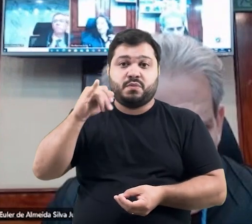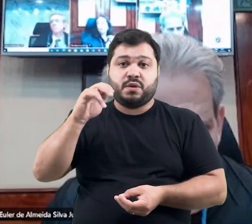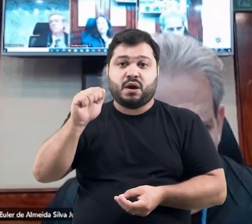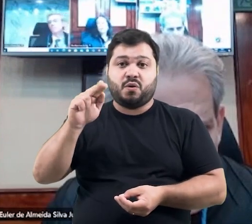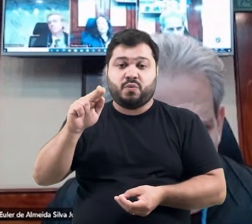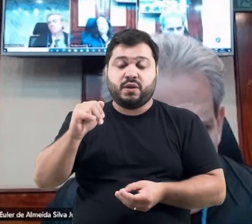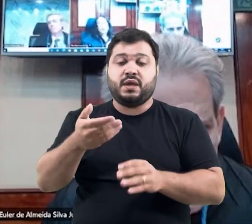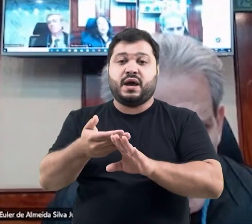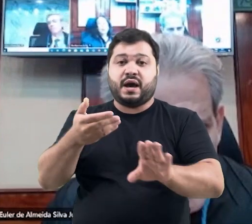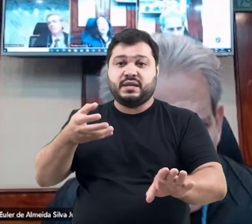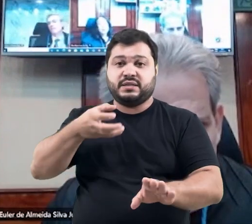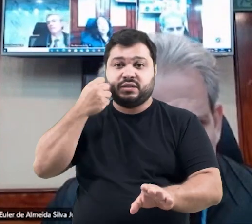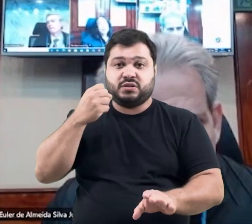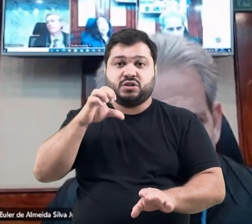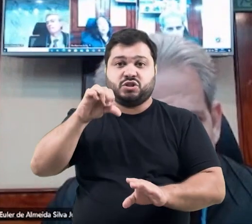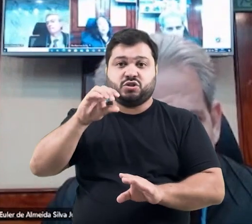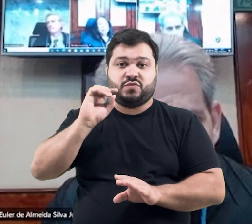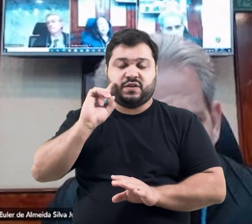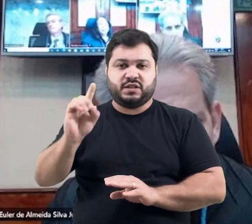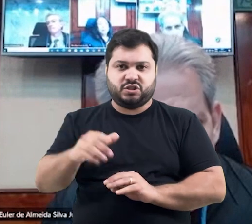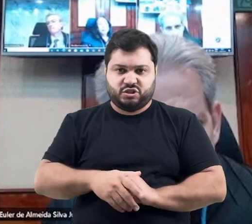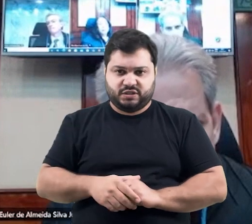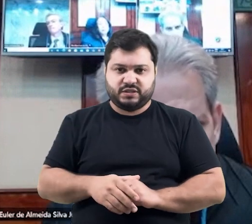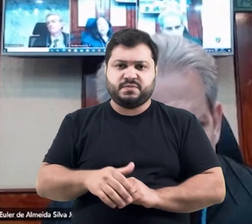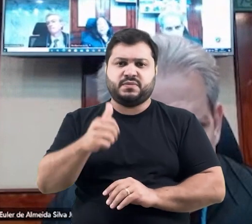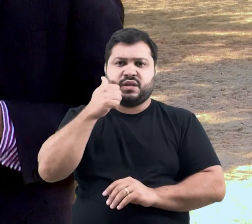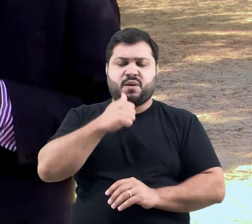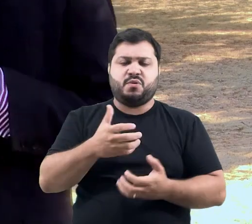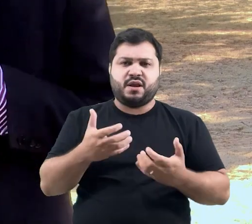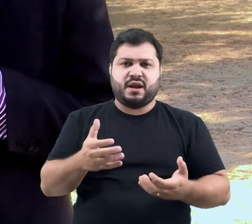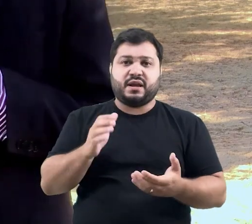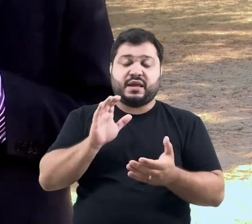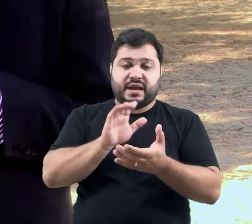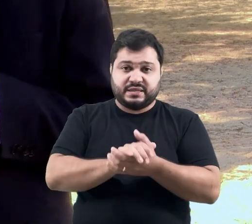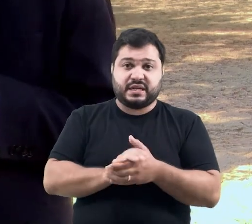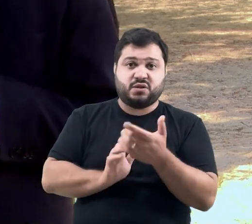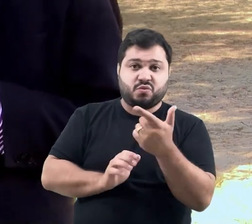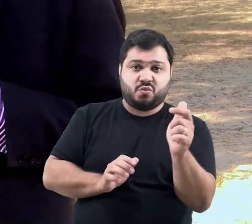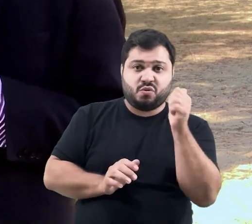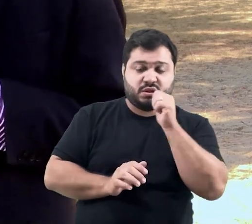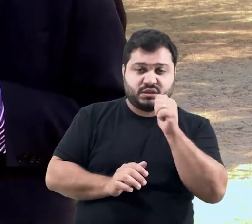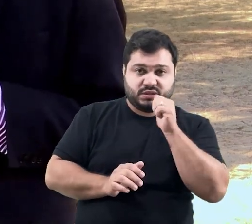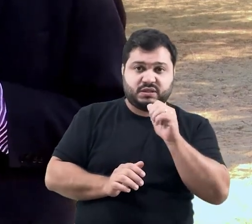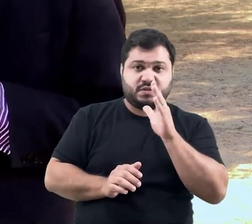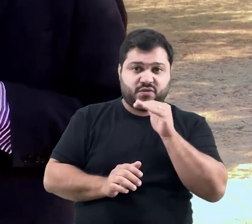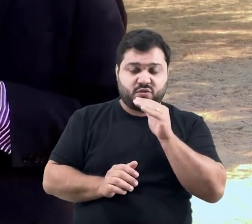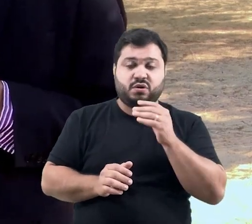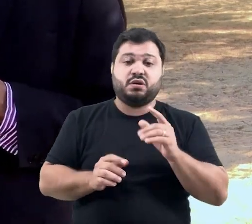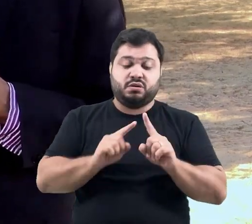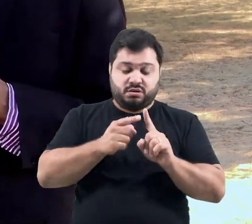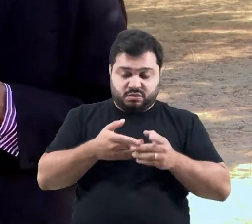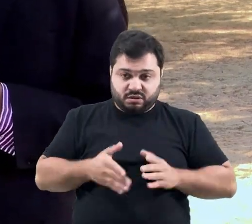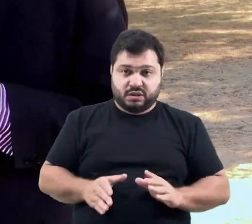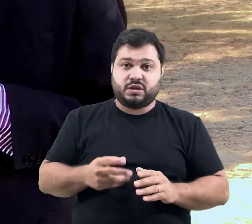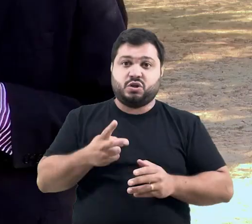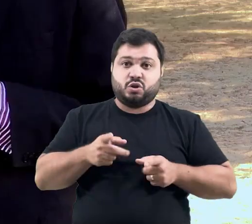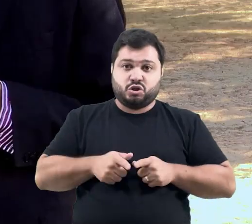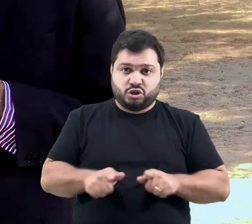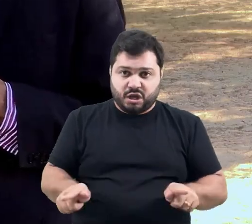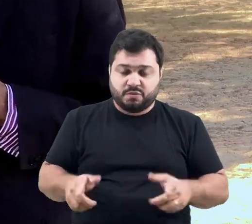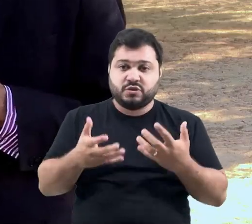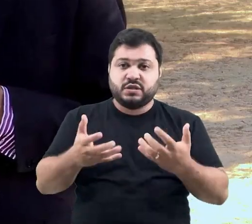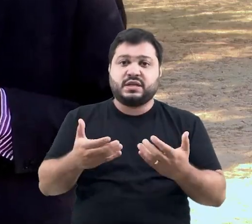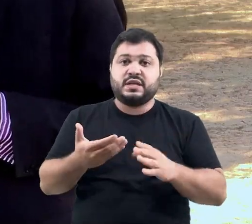no Piauí a licença adotante de 90 dias. A mulher que é casada com outra servidora que deu à luz a